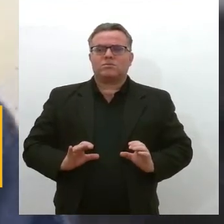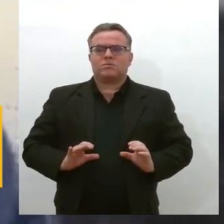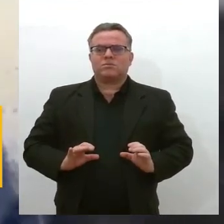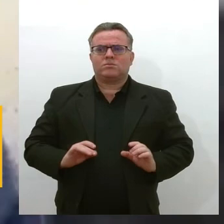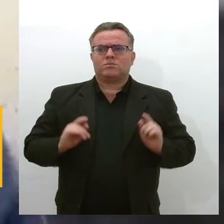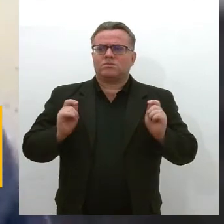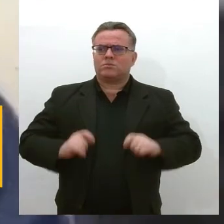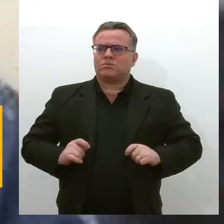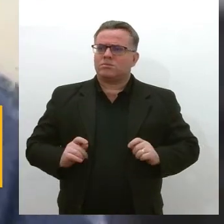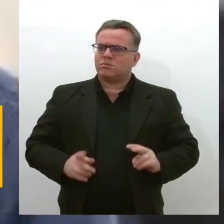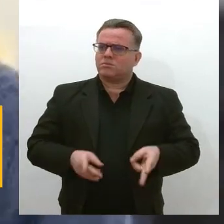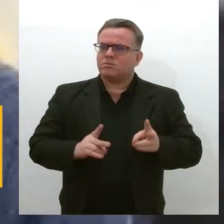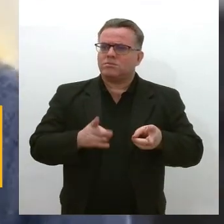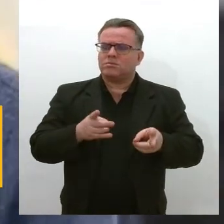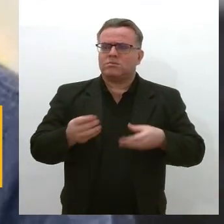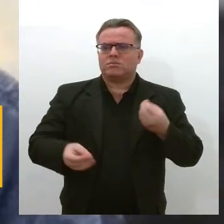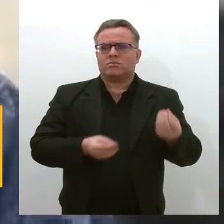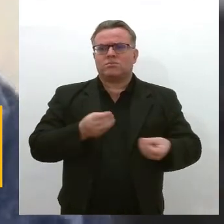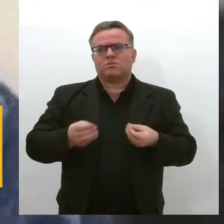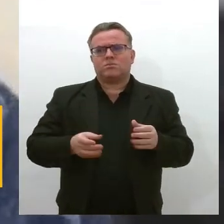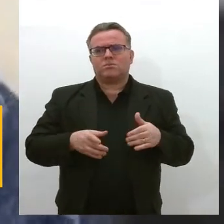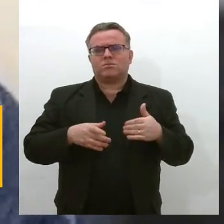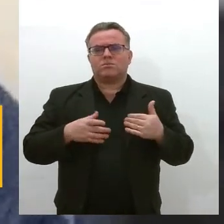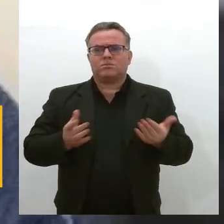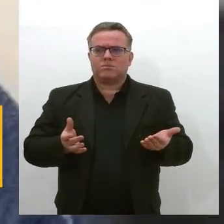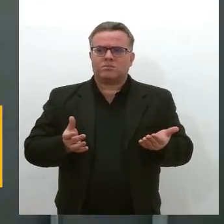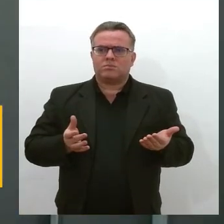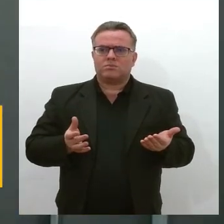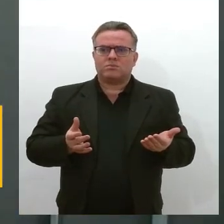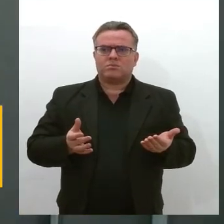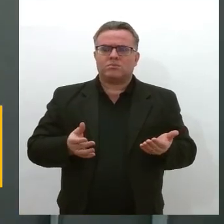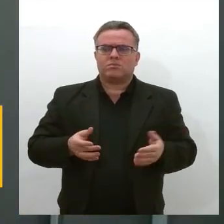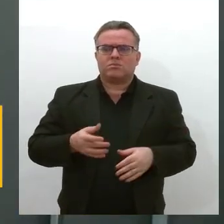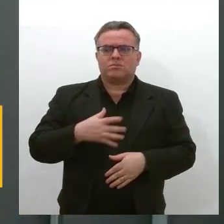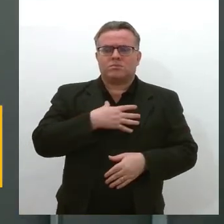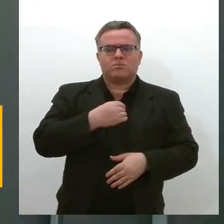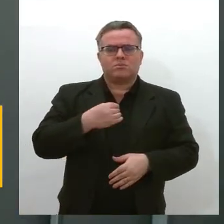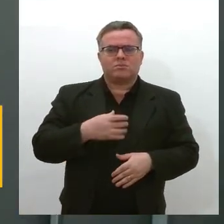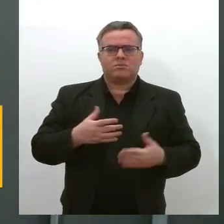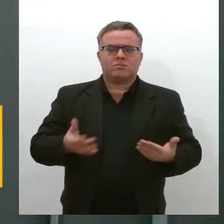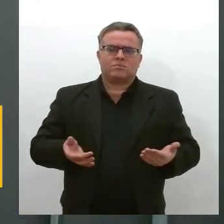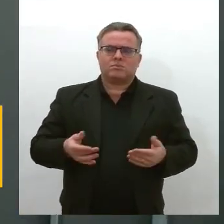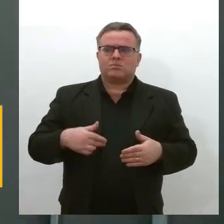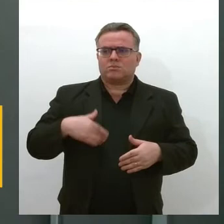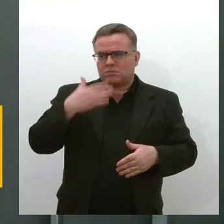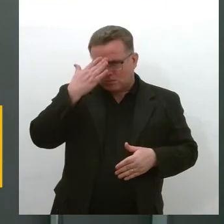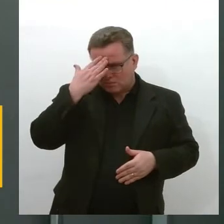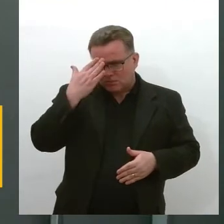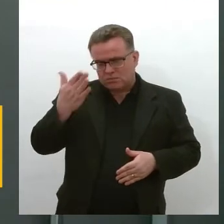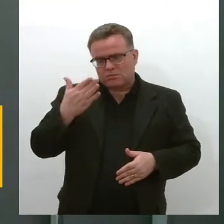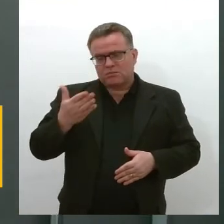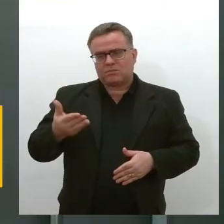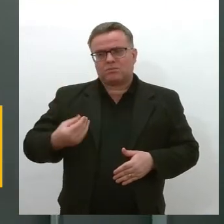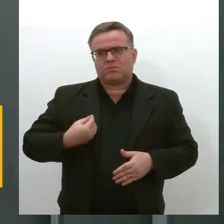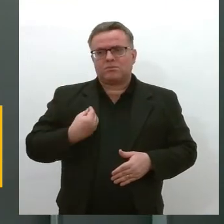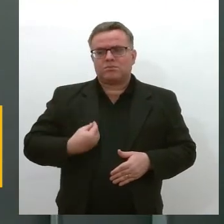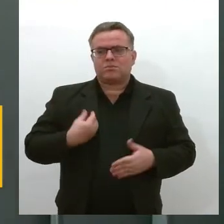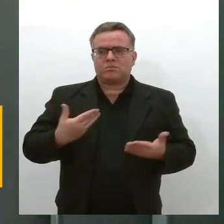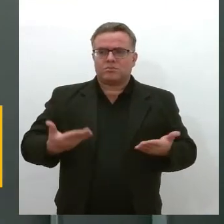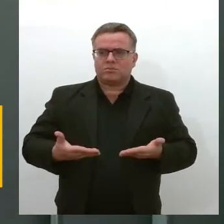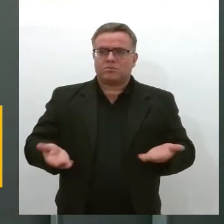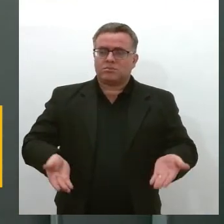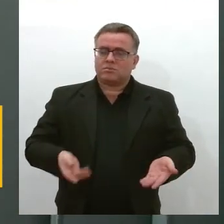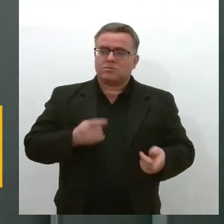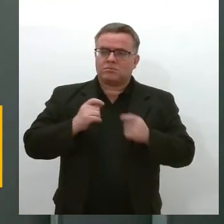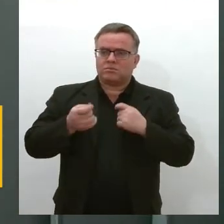a levar ao comportamento suicida. Isso mesmo. Doutor Daniel, muito obrigada pela sua participação aqui conosco. Uma boa tarde e